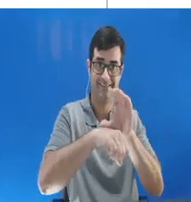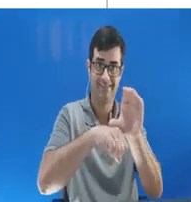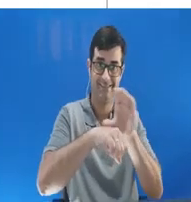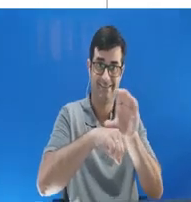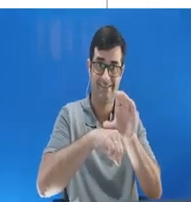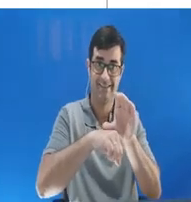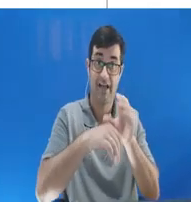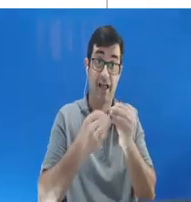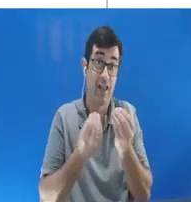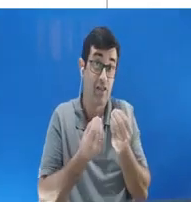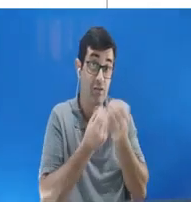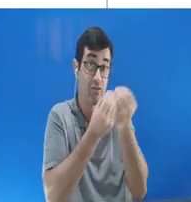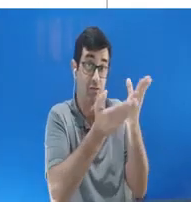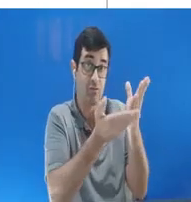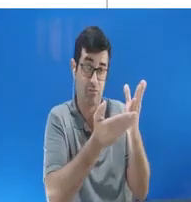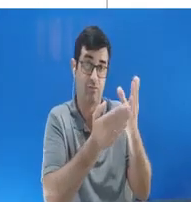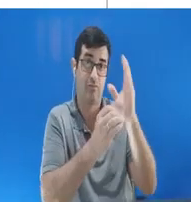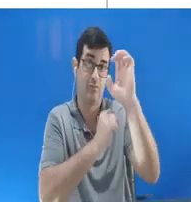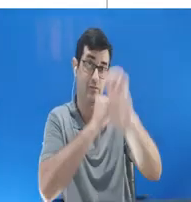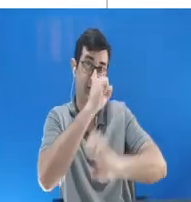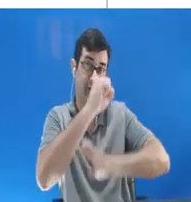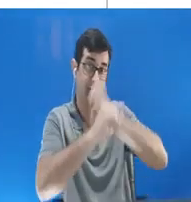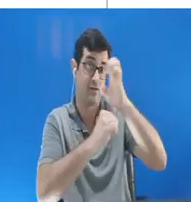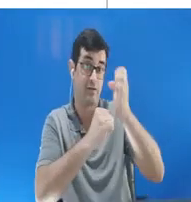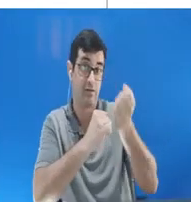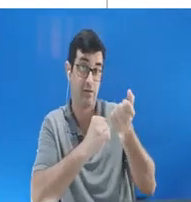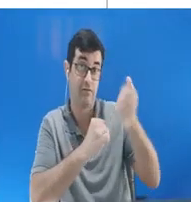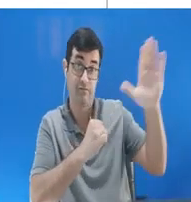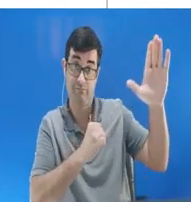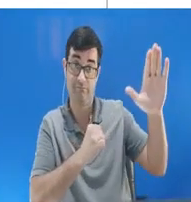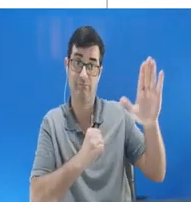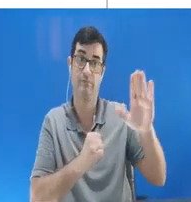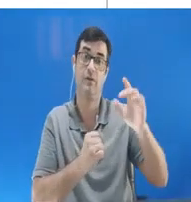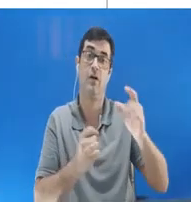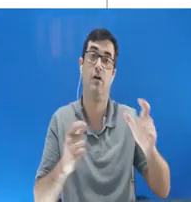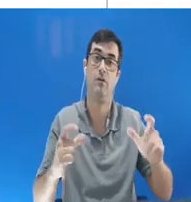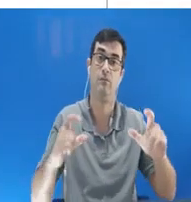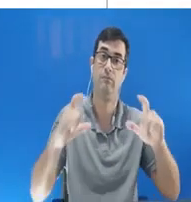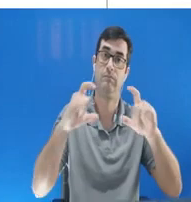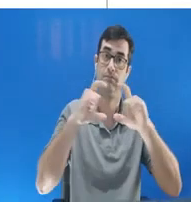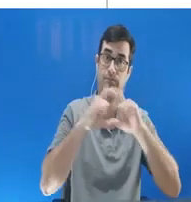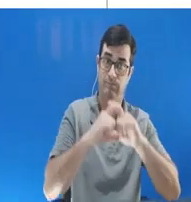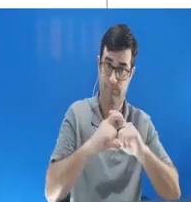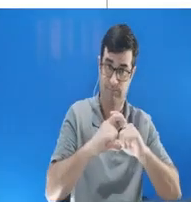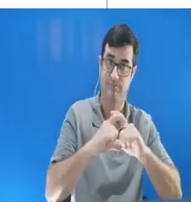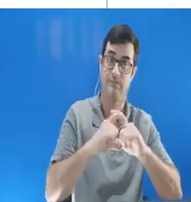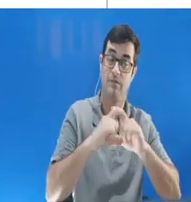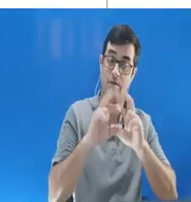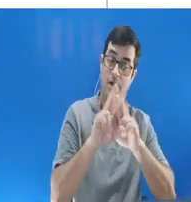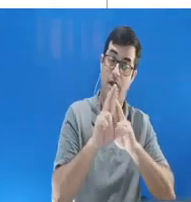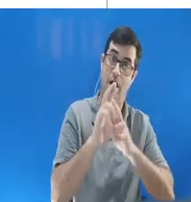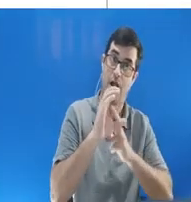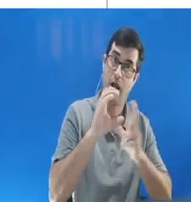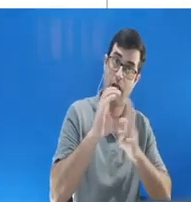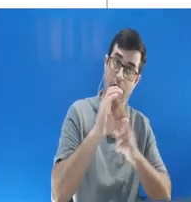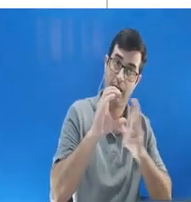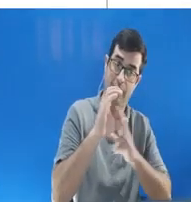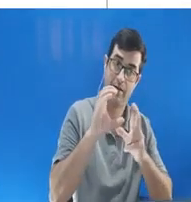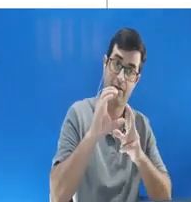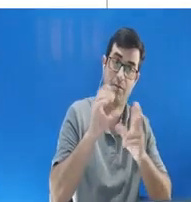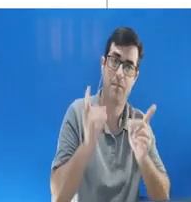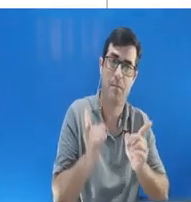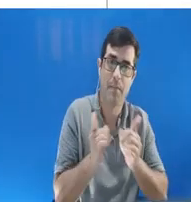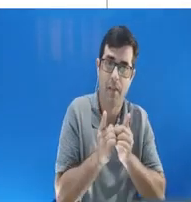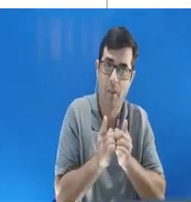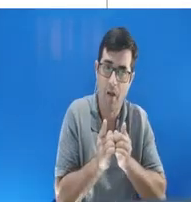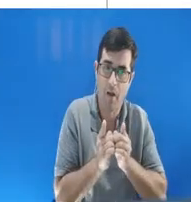maior. E quando ele doa esse elétron da eletrosfera, ele assume essa configuração e o seu raio passa para essa